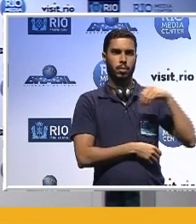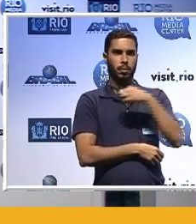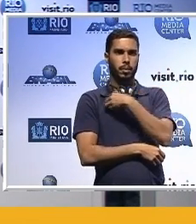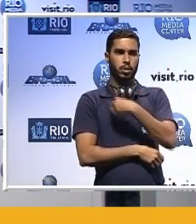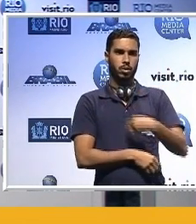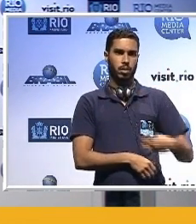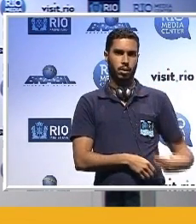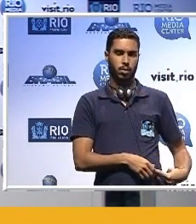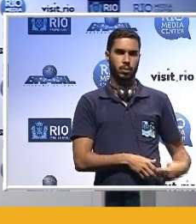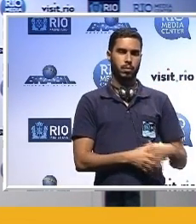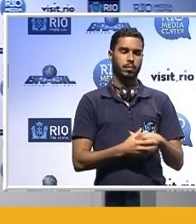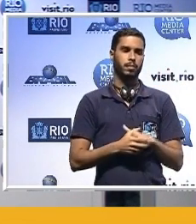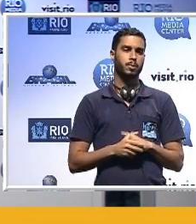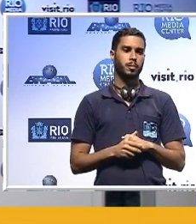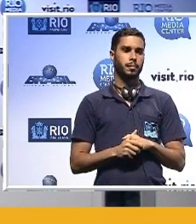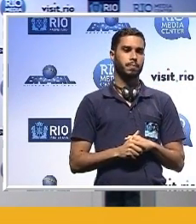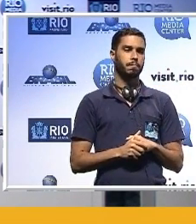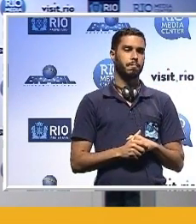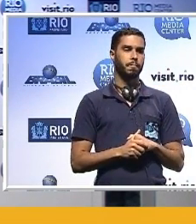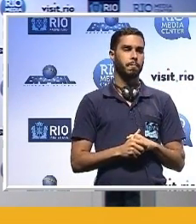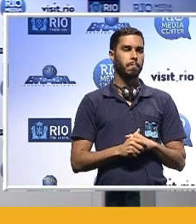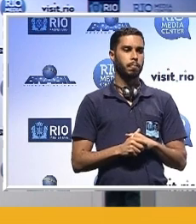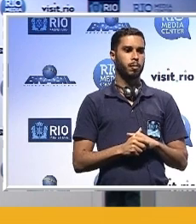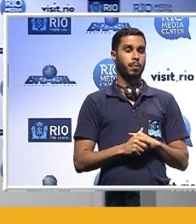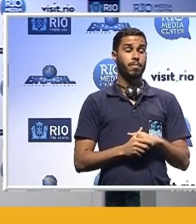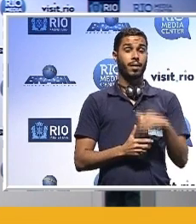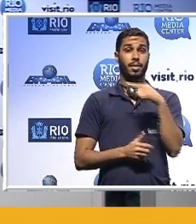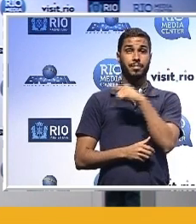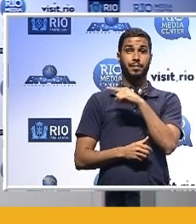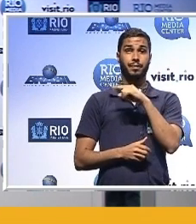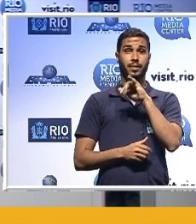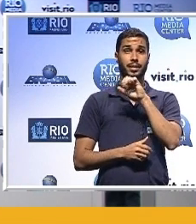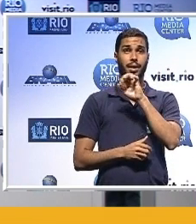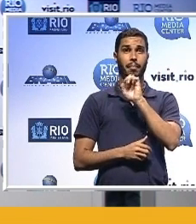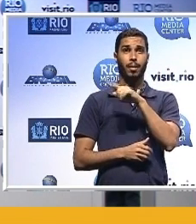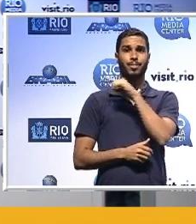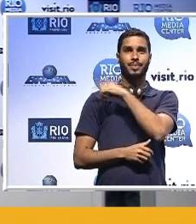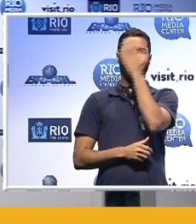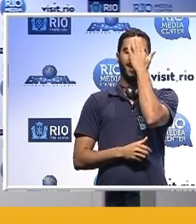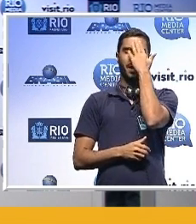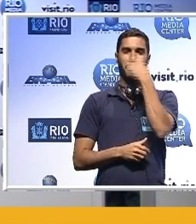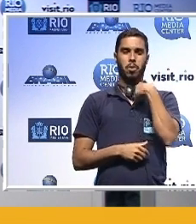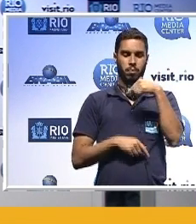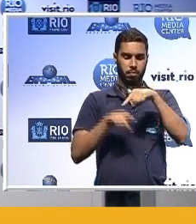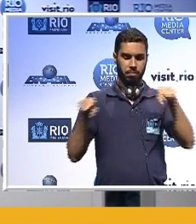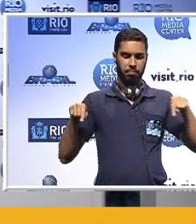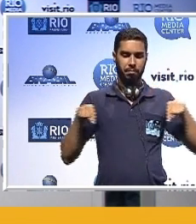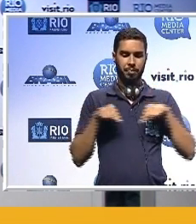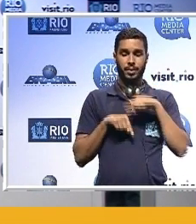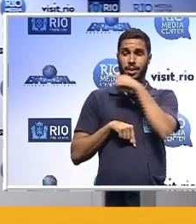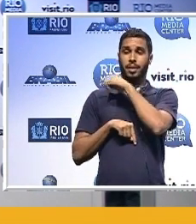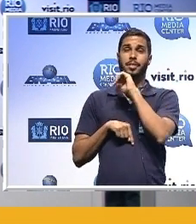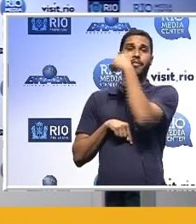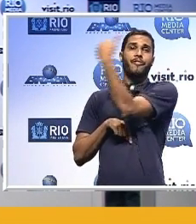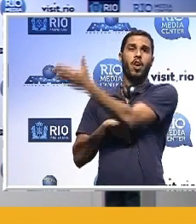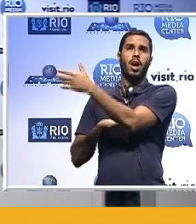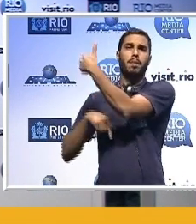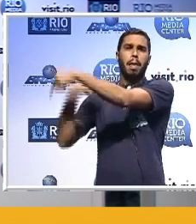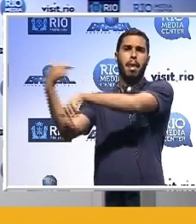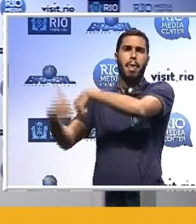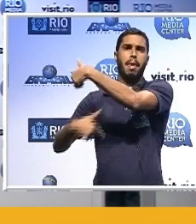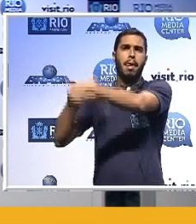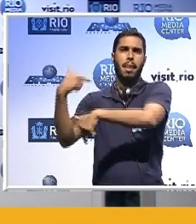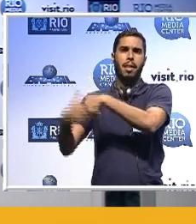aqui é a moça que mais está do lado de fora da minha sala para falar comigo, para trazer